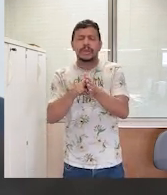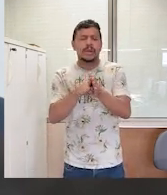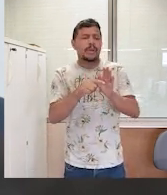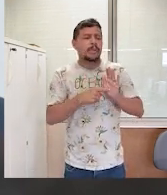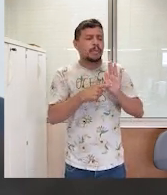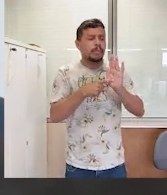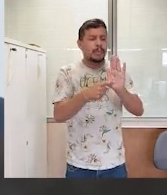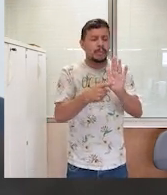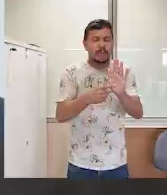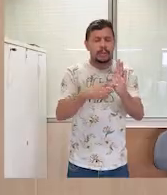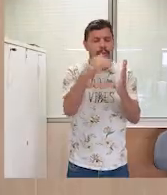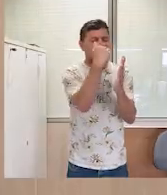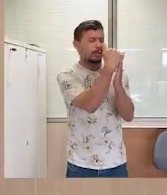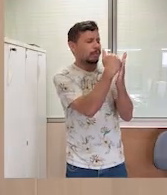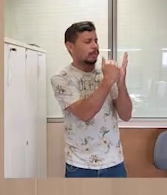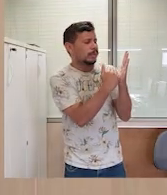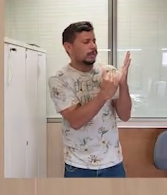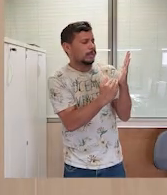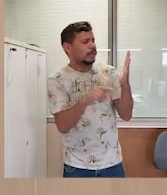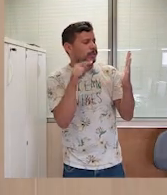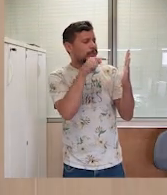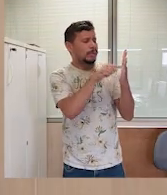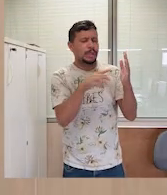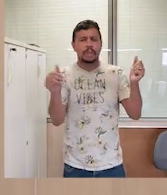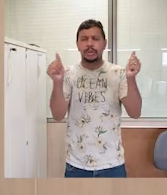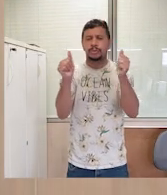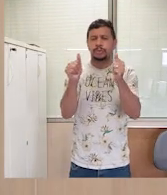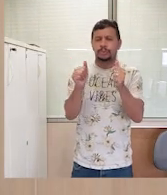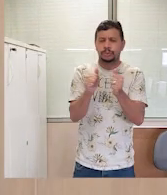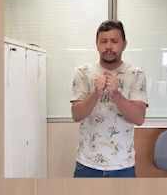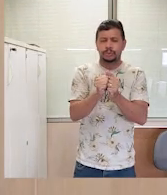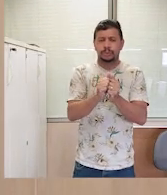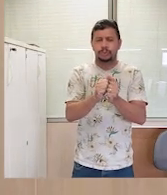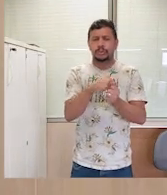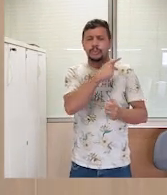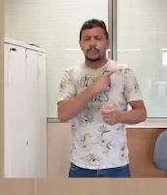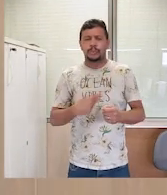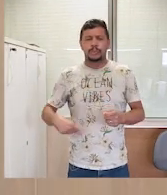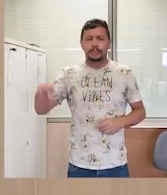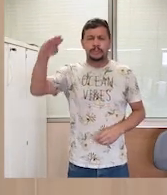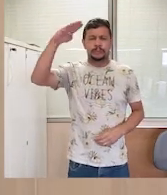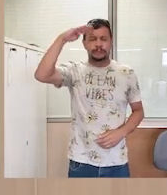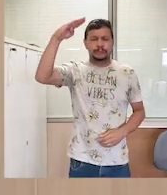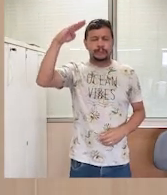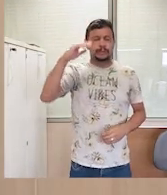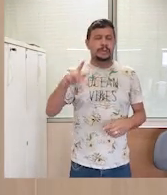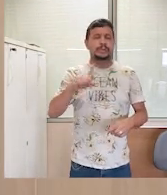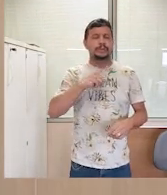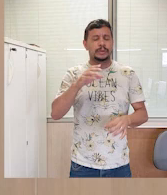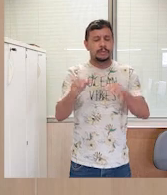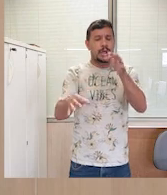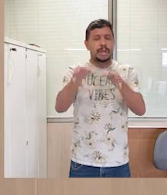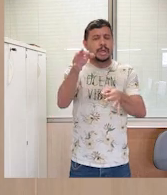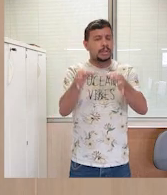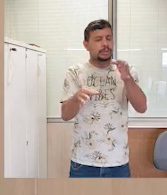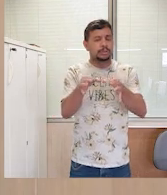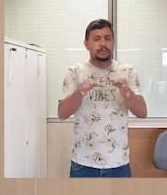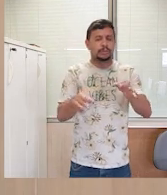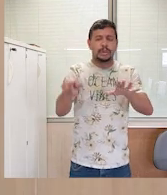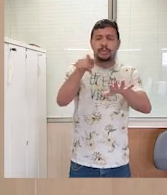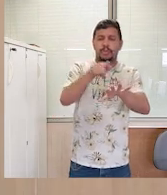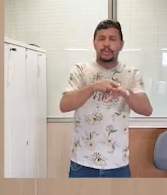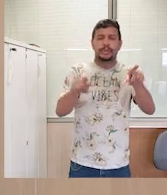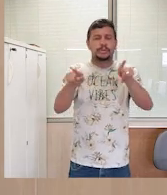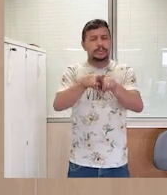o grupo formulou uma minuta com a participação de Bolsonaro, que previu uma série de medidas contra o Poder